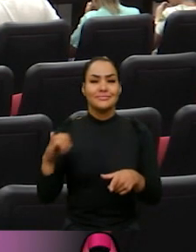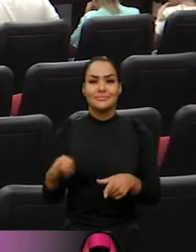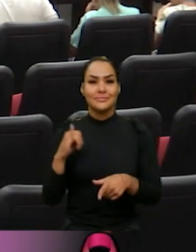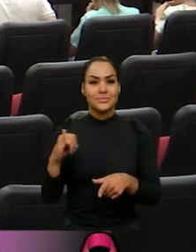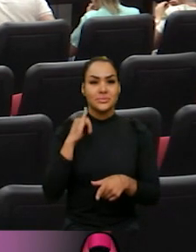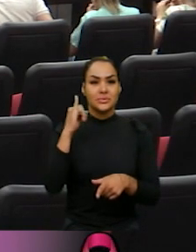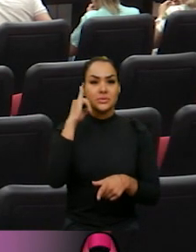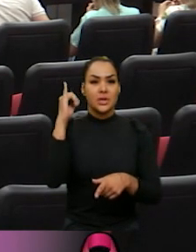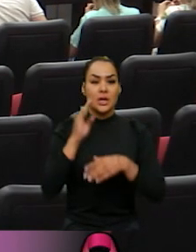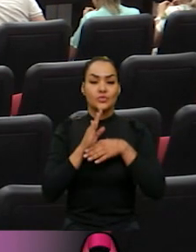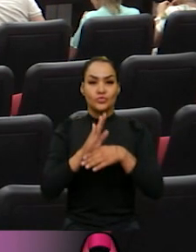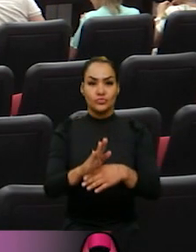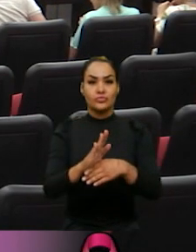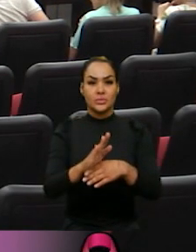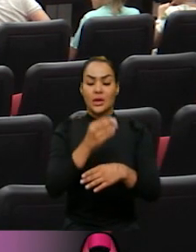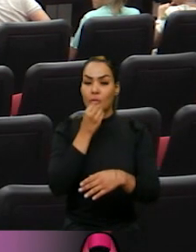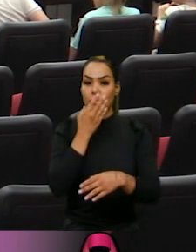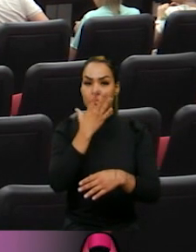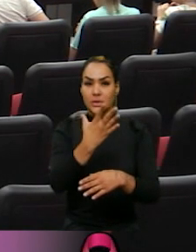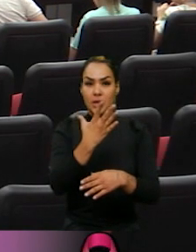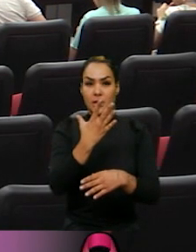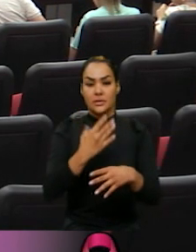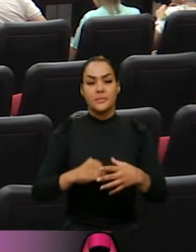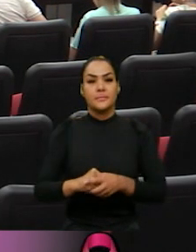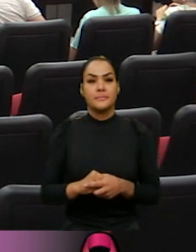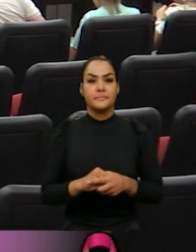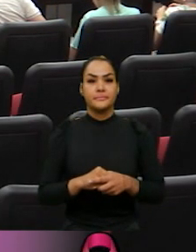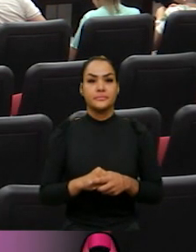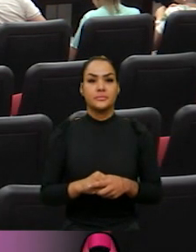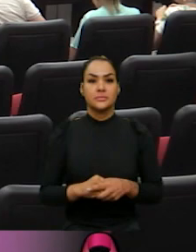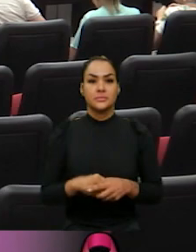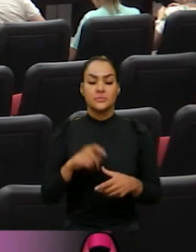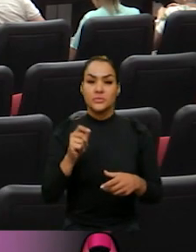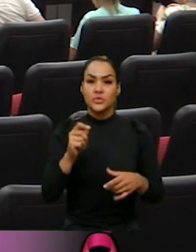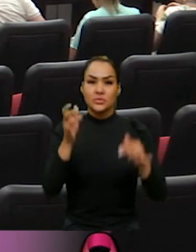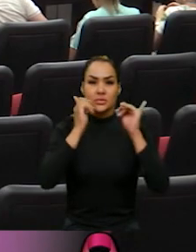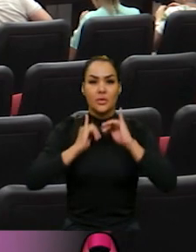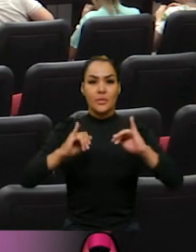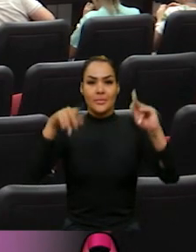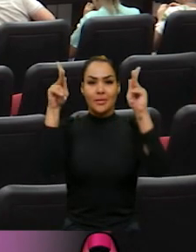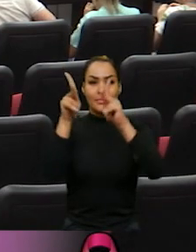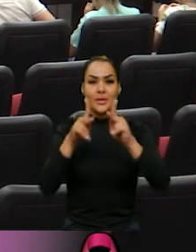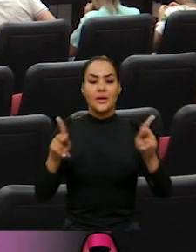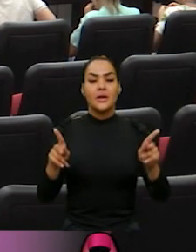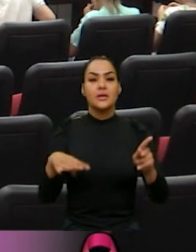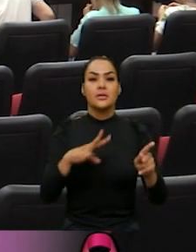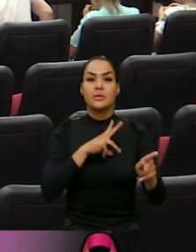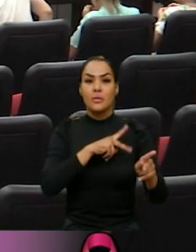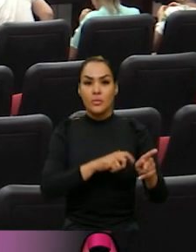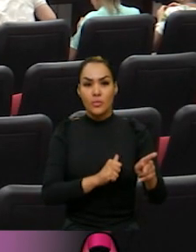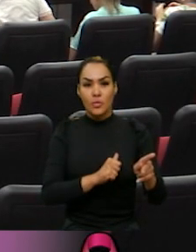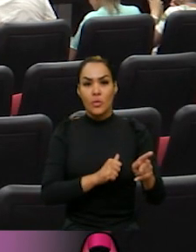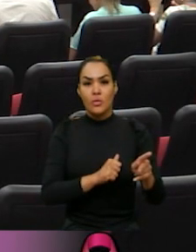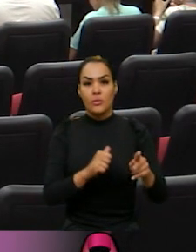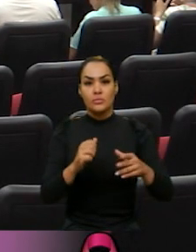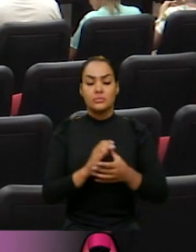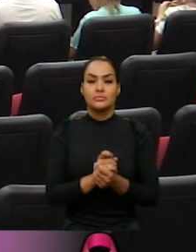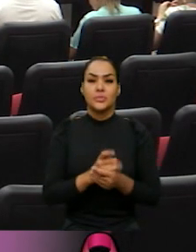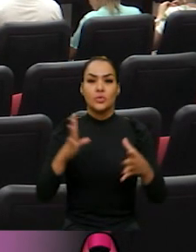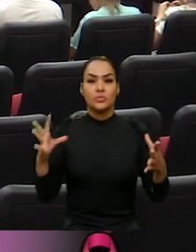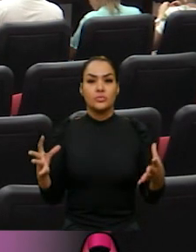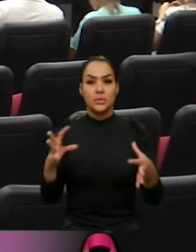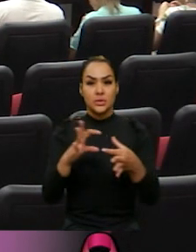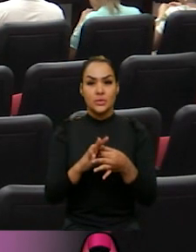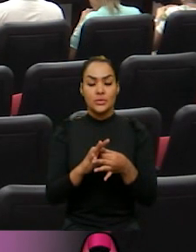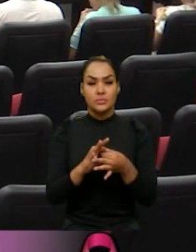caridade, a benevolência é uma proposta de paz, de amor, é um conjunto de ações que nos